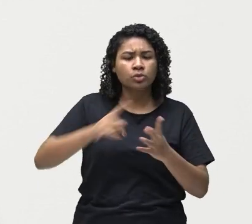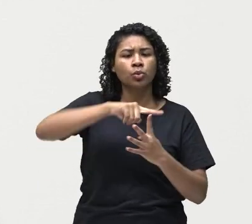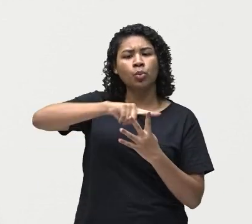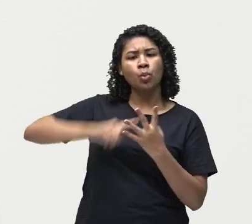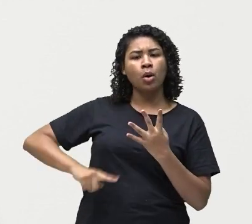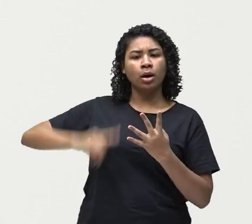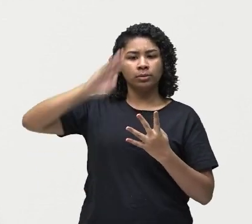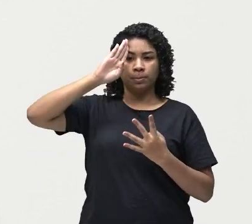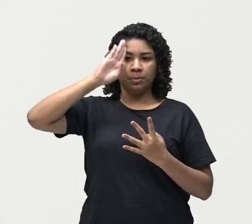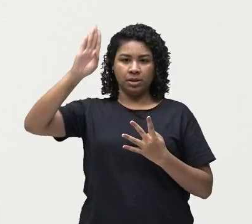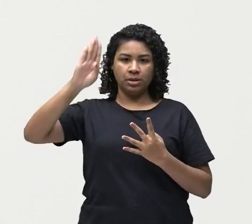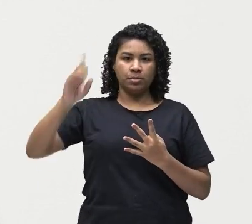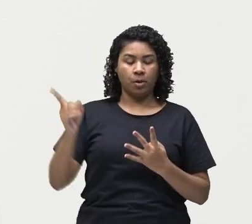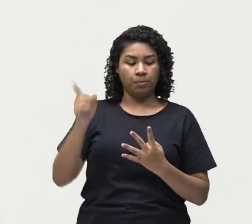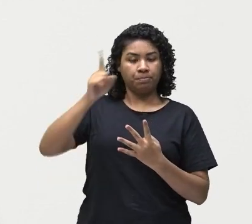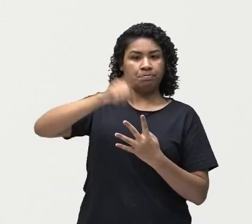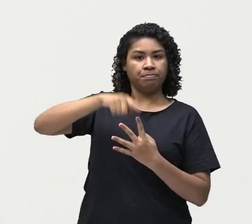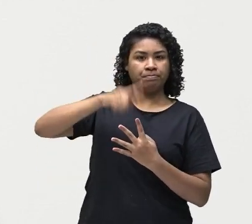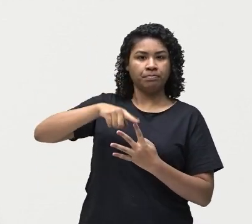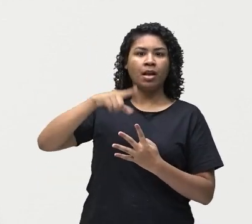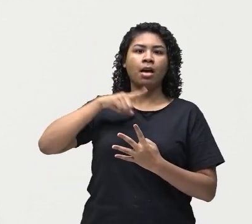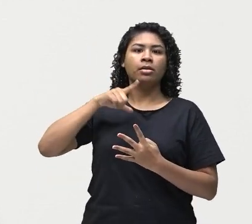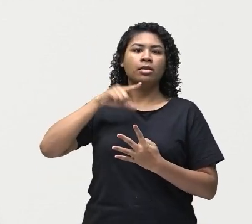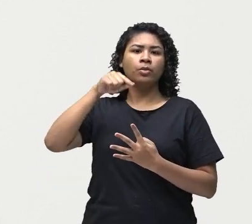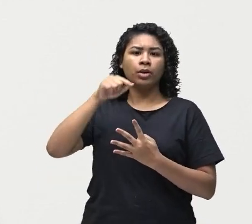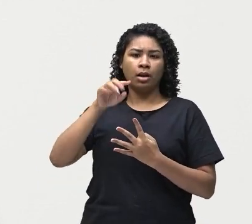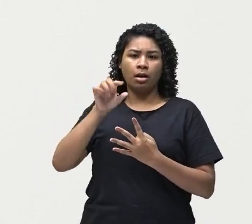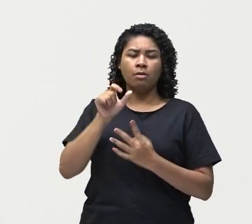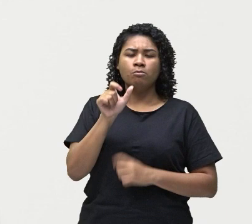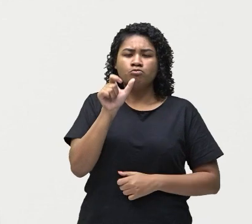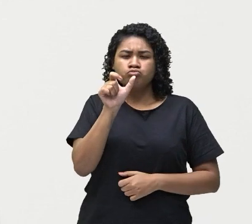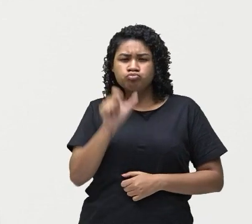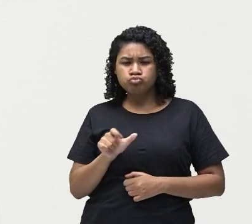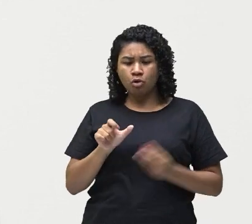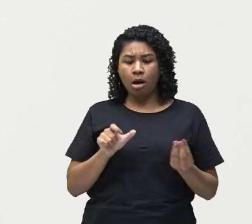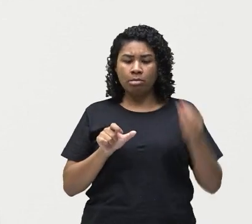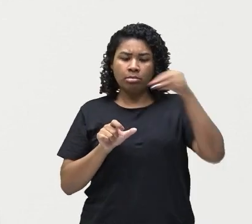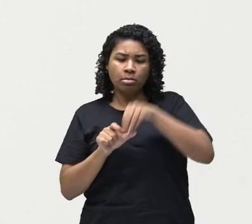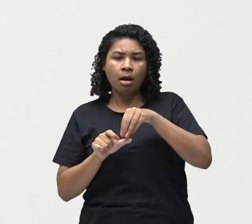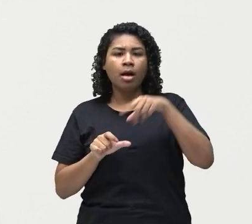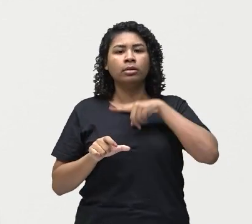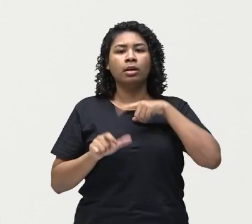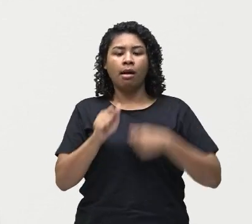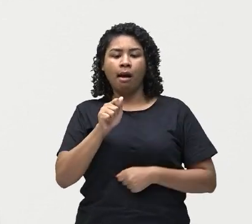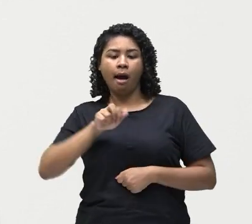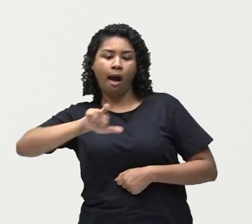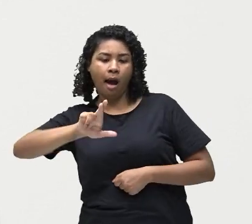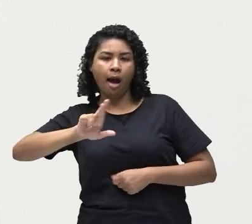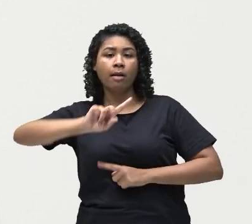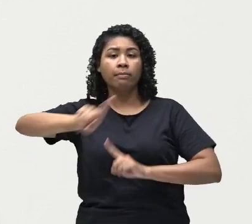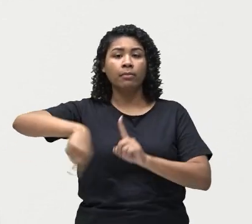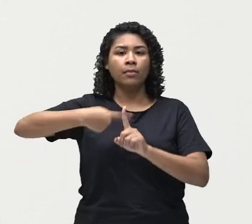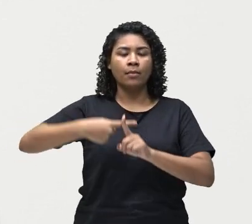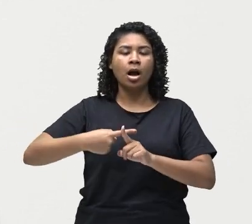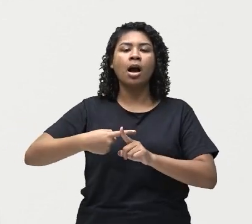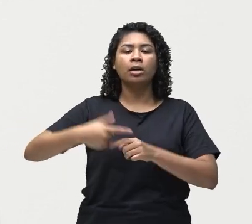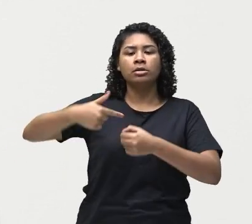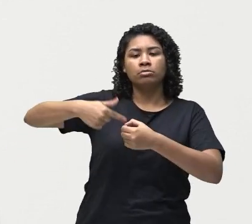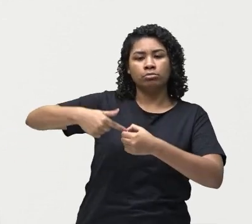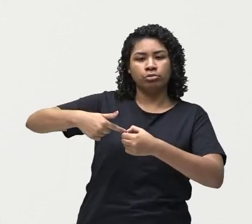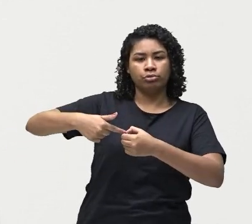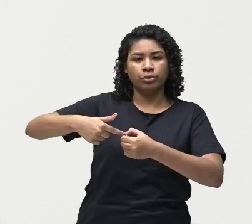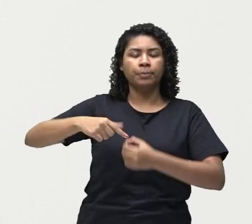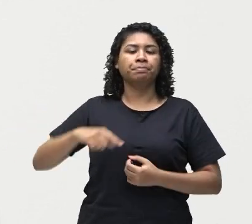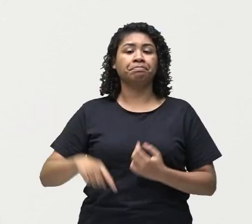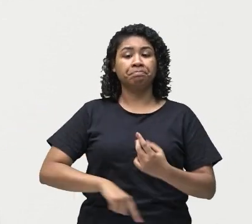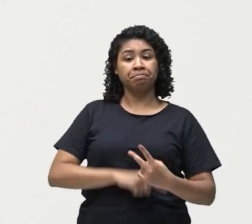dentro desse cilindro é colocado o que o ar e o combustível o segundo é o processo de